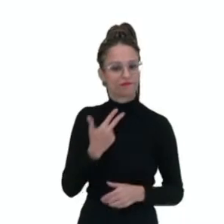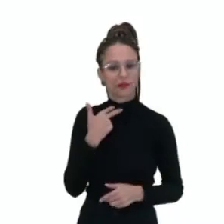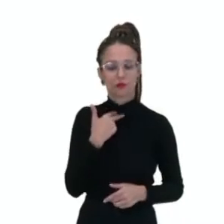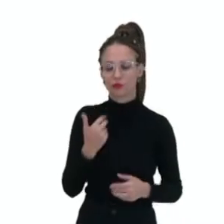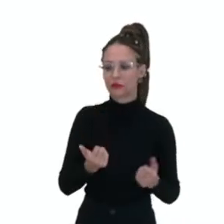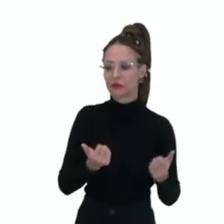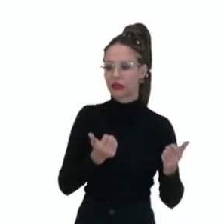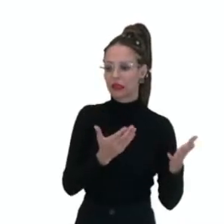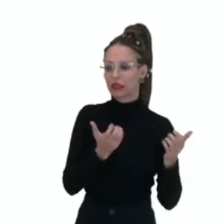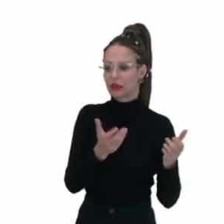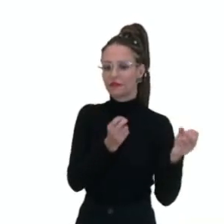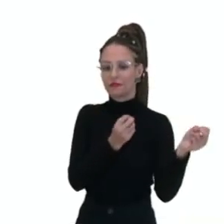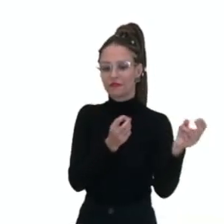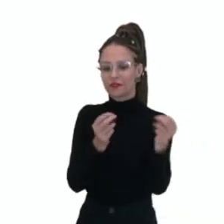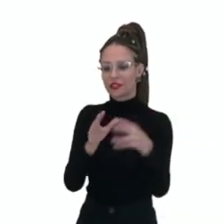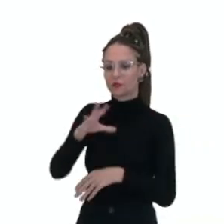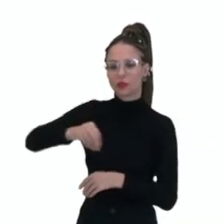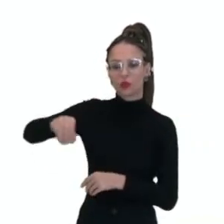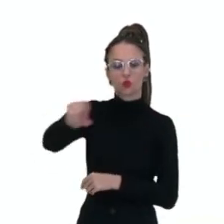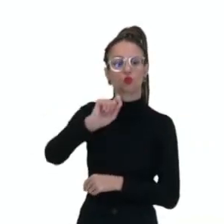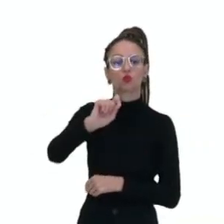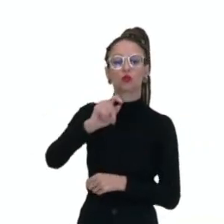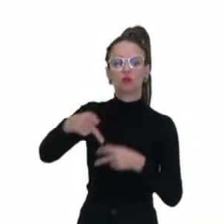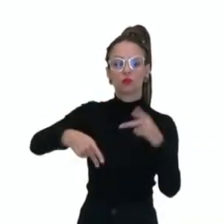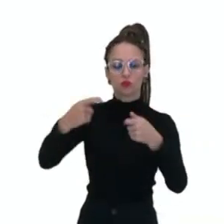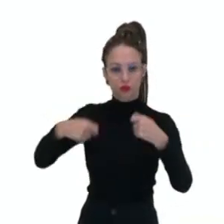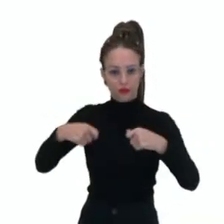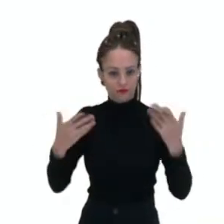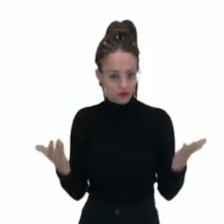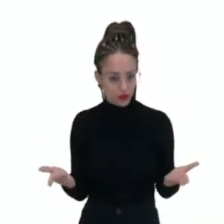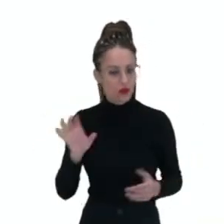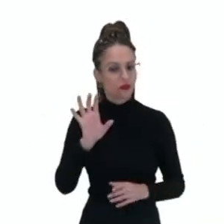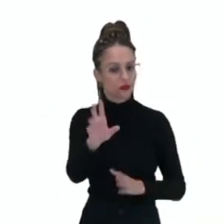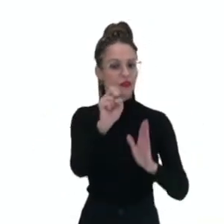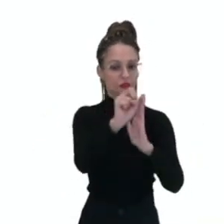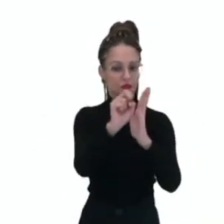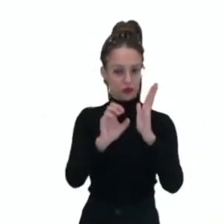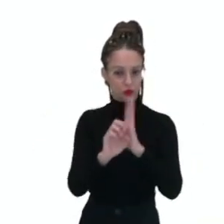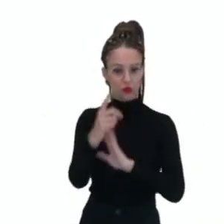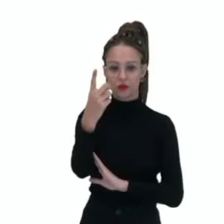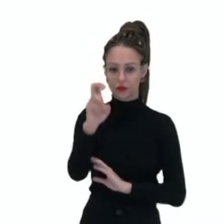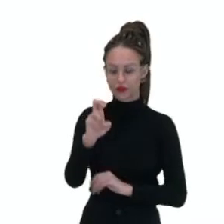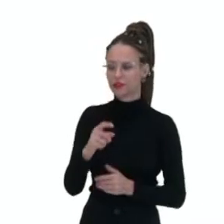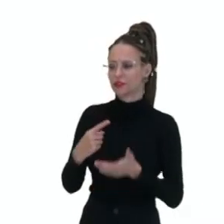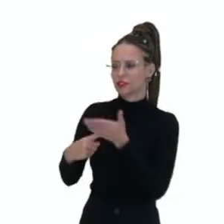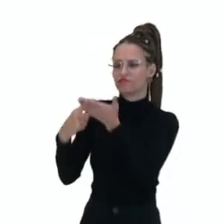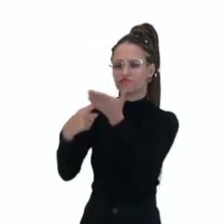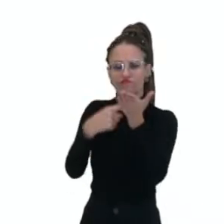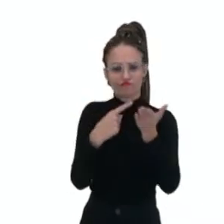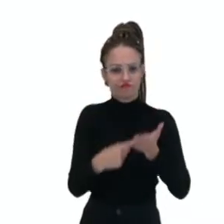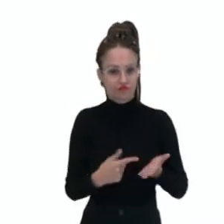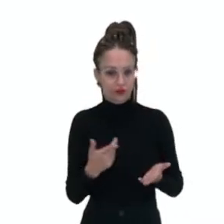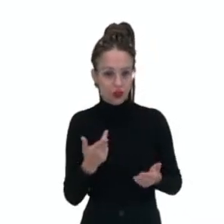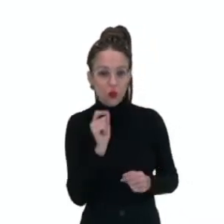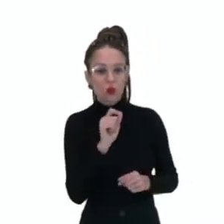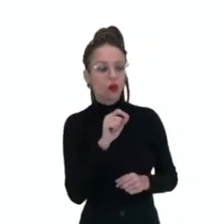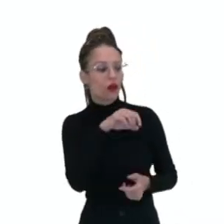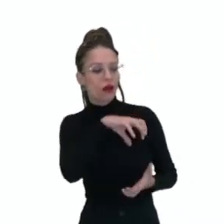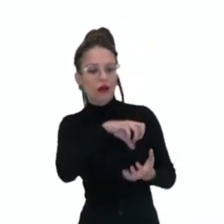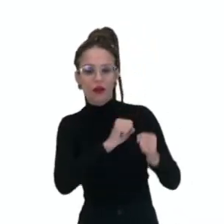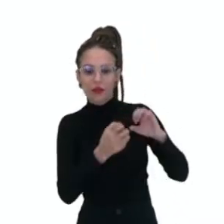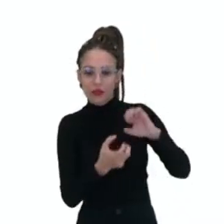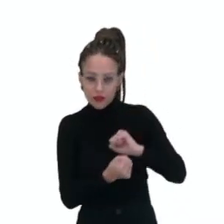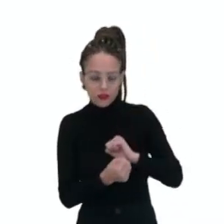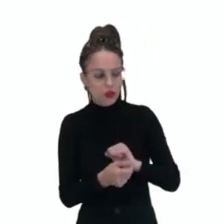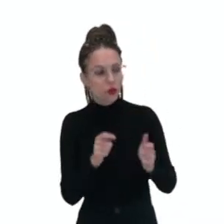do povo. Assim, século XV, negociantes agrupavam artesãos em locais, em galões,